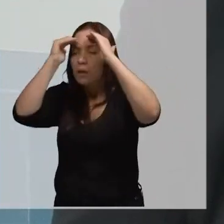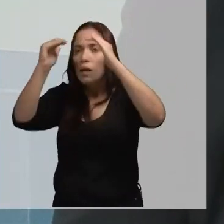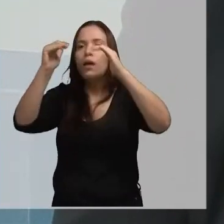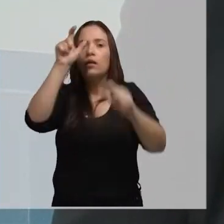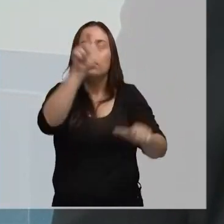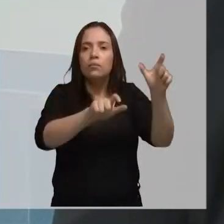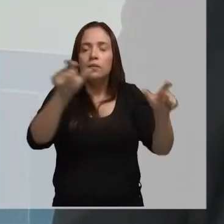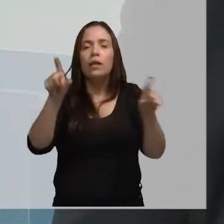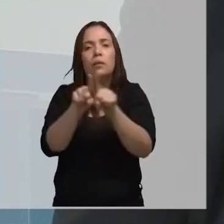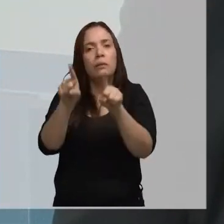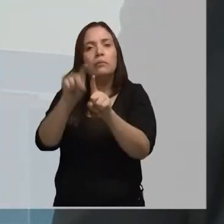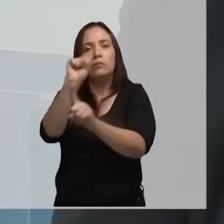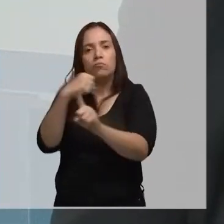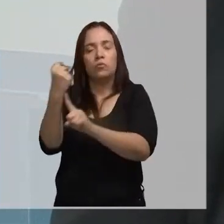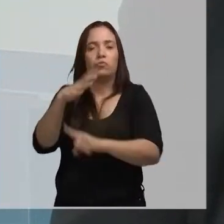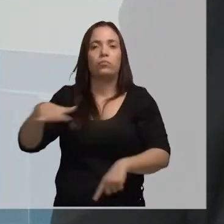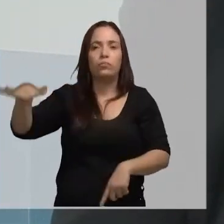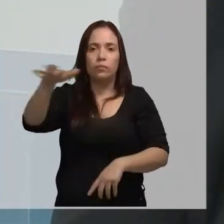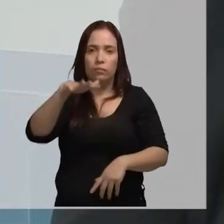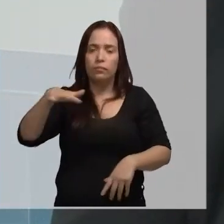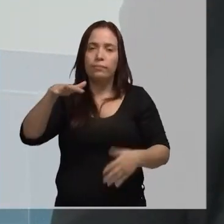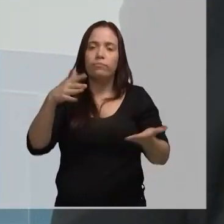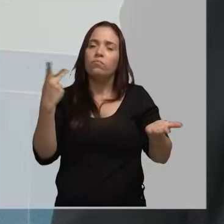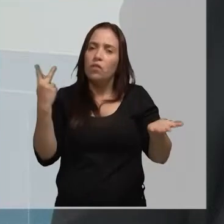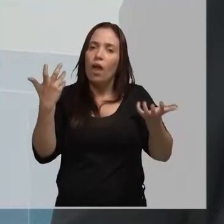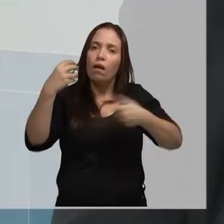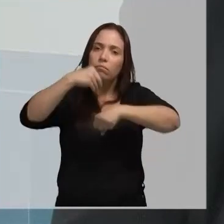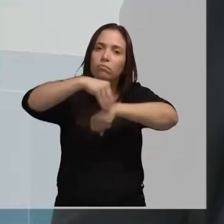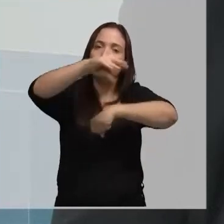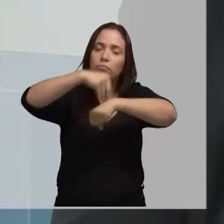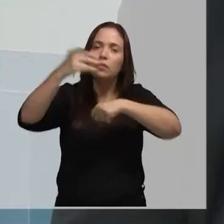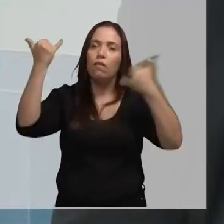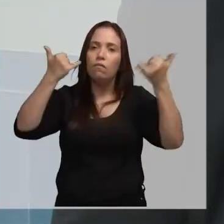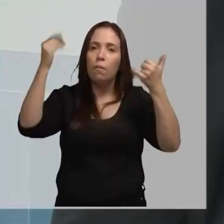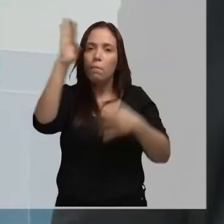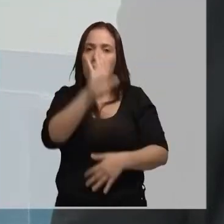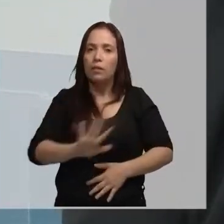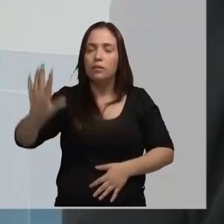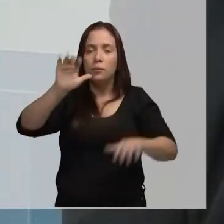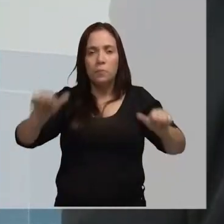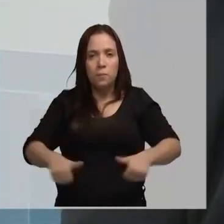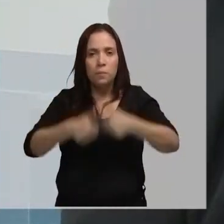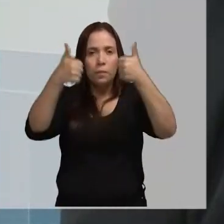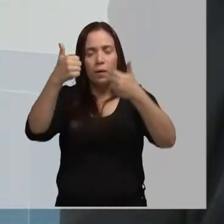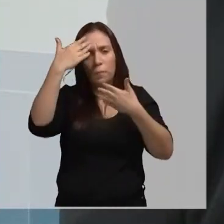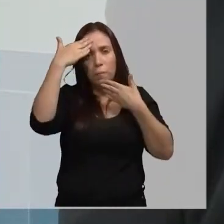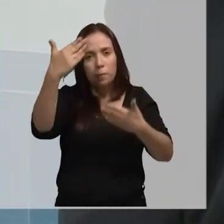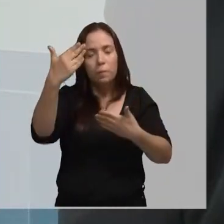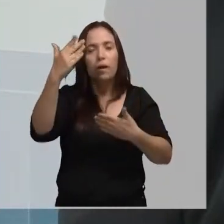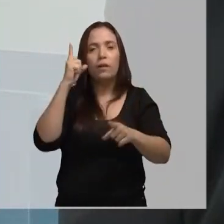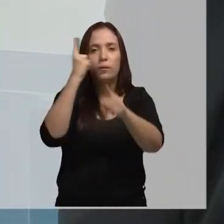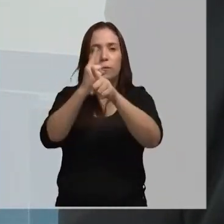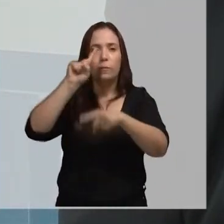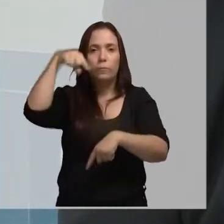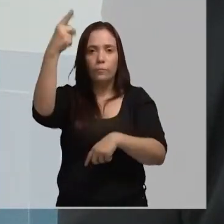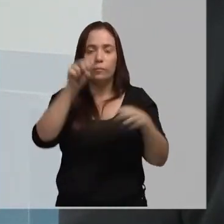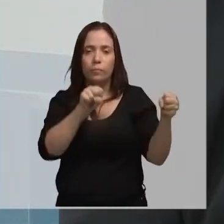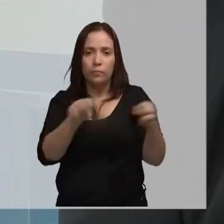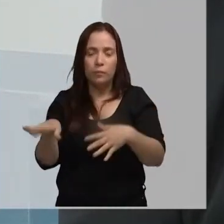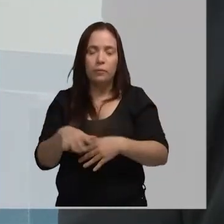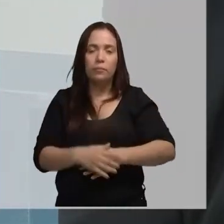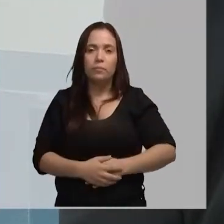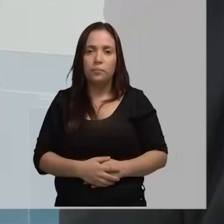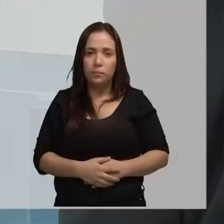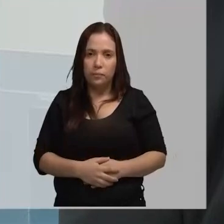a você e à cidadania brasileira, para que a gente consiga levar o nosso país para um caminho melhor, tá bom? Obrigado a você. Até a próxima semana com mais